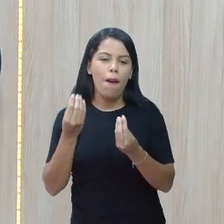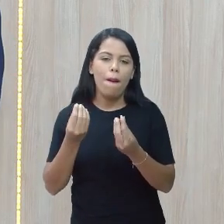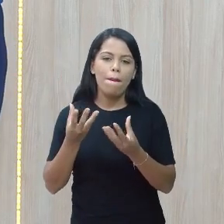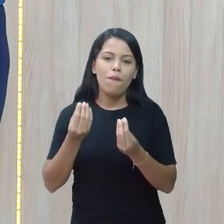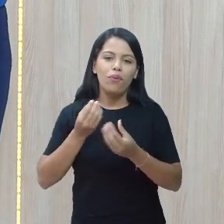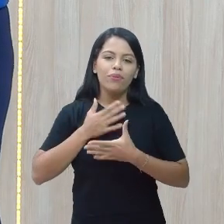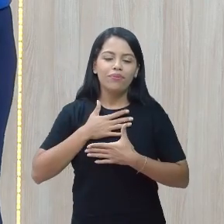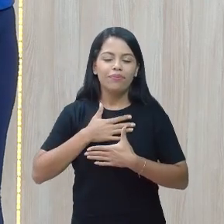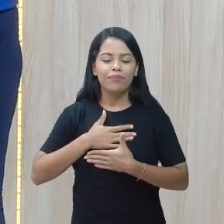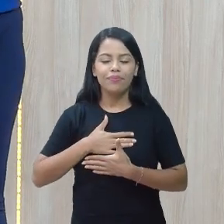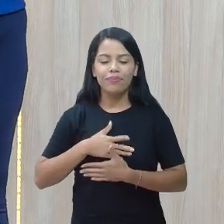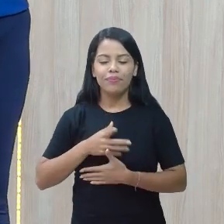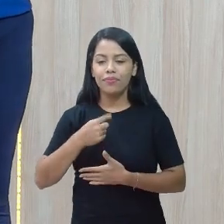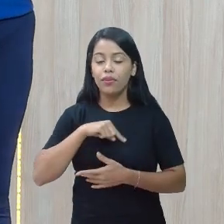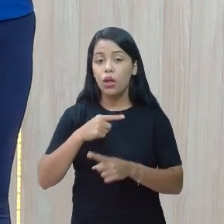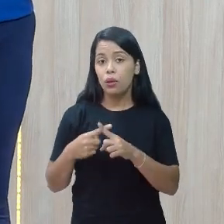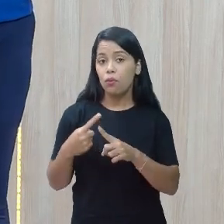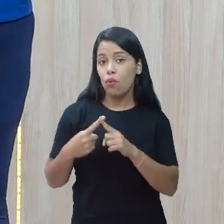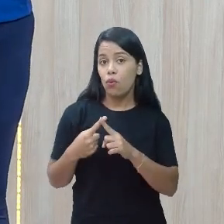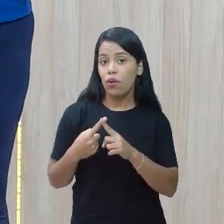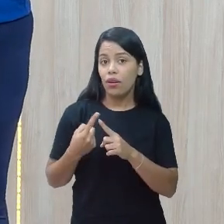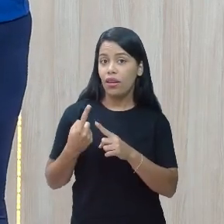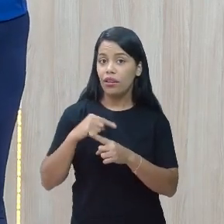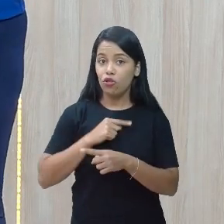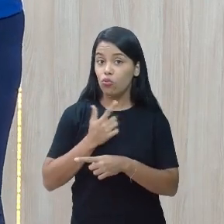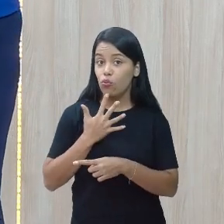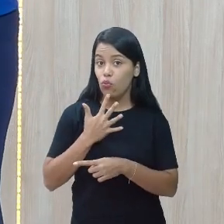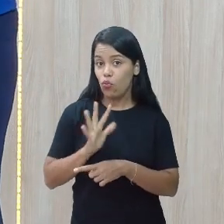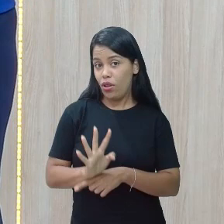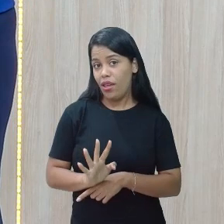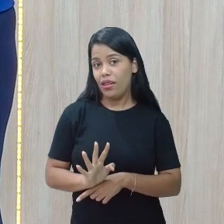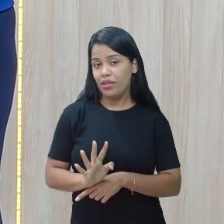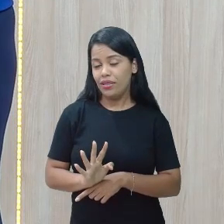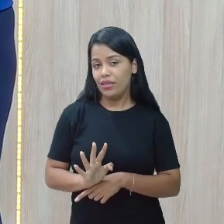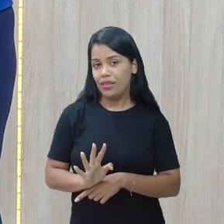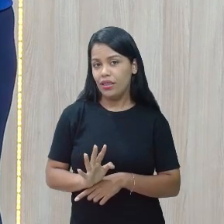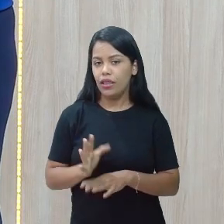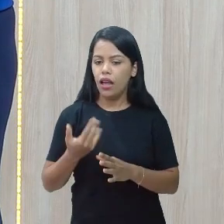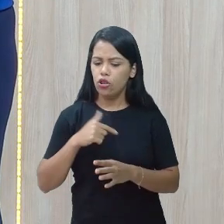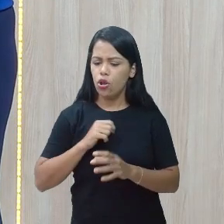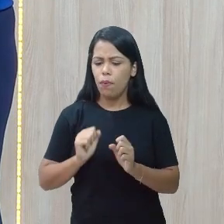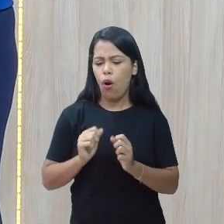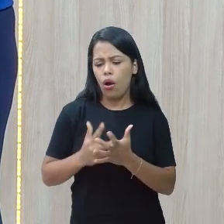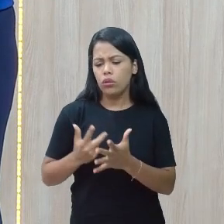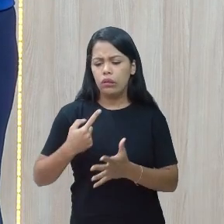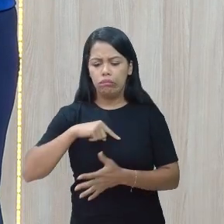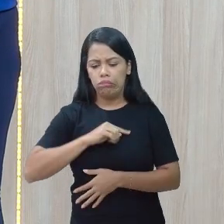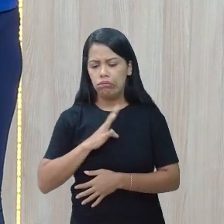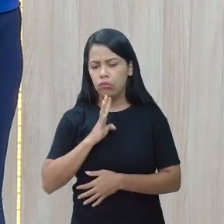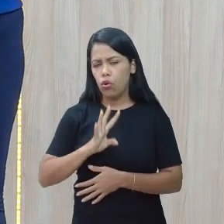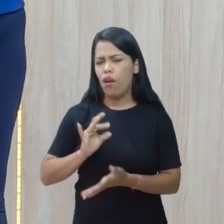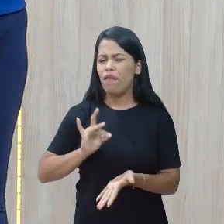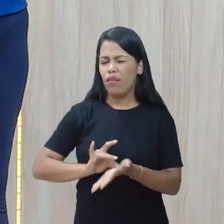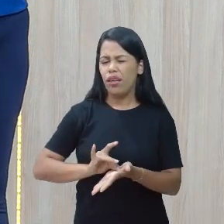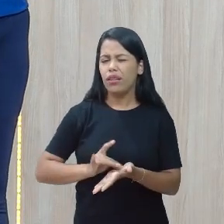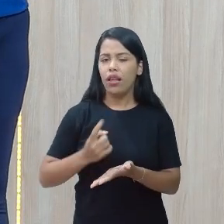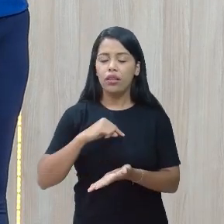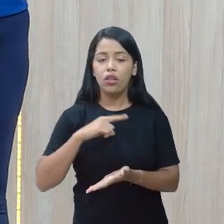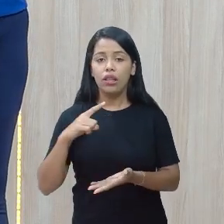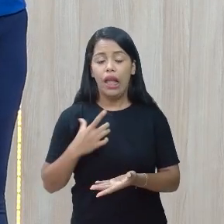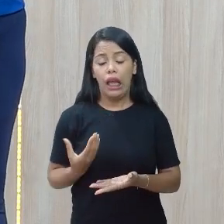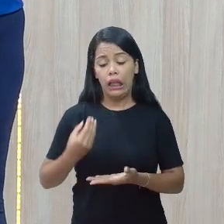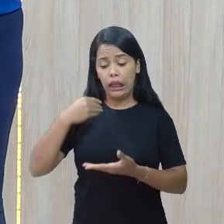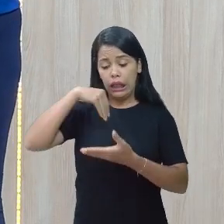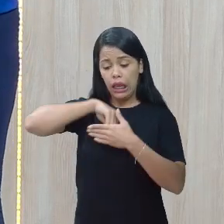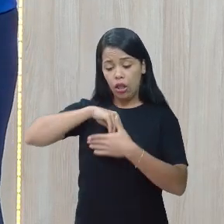confortável para a gente. Porque mesmo que a gente não conheça, a gente, na verdade, tem dentro da